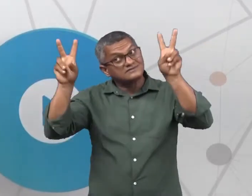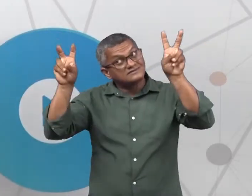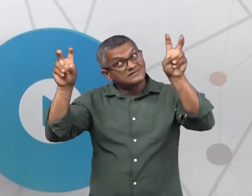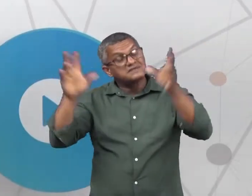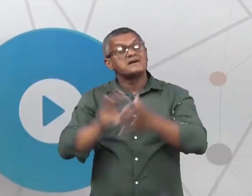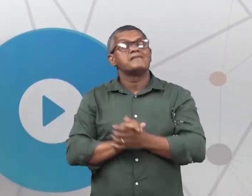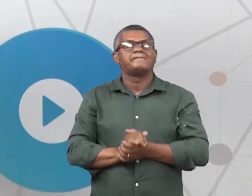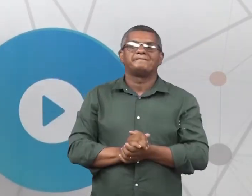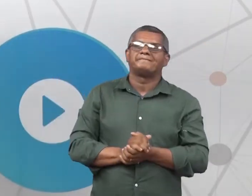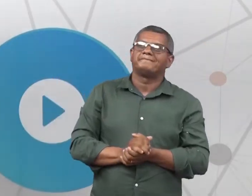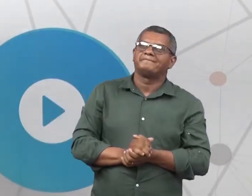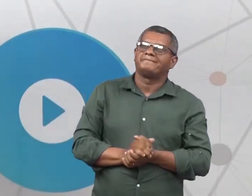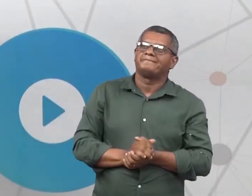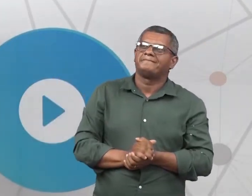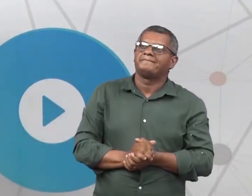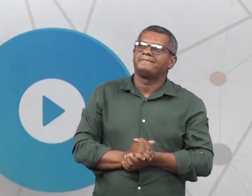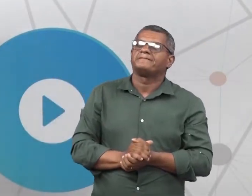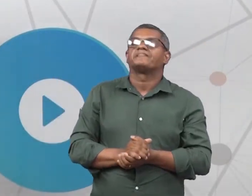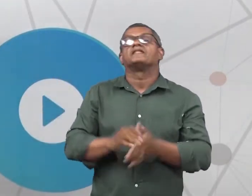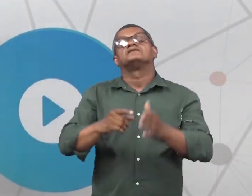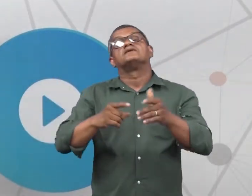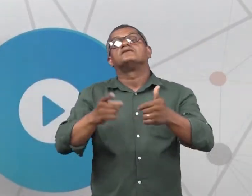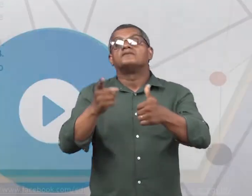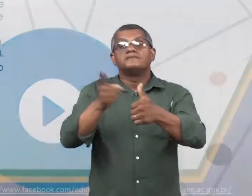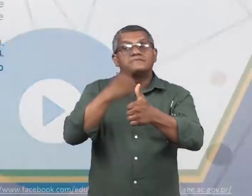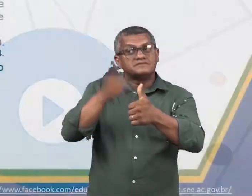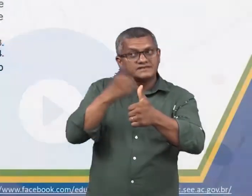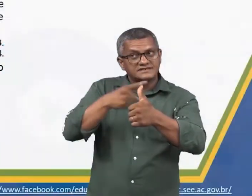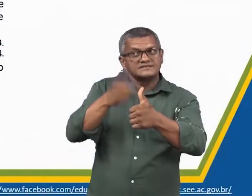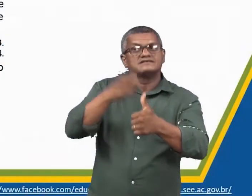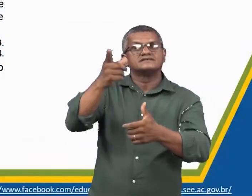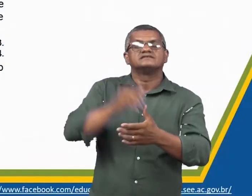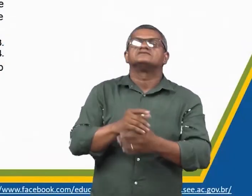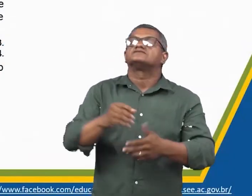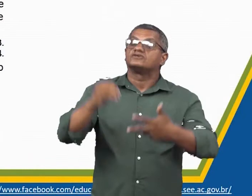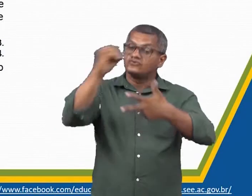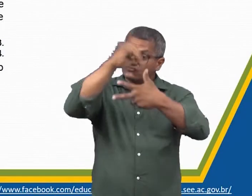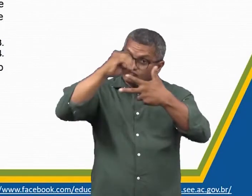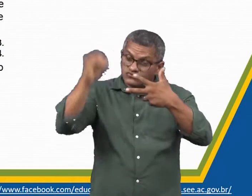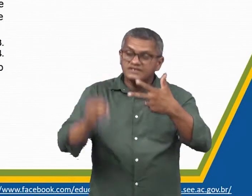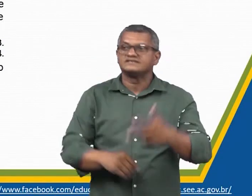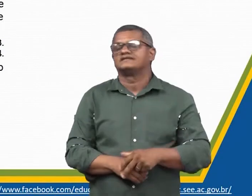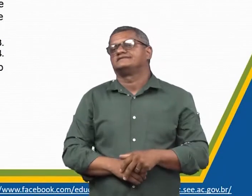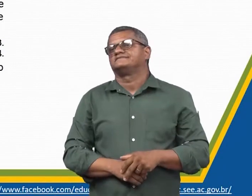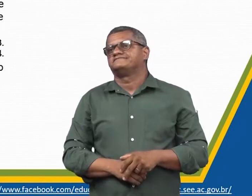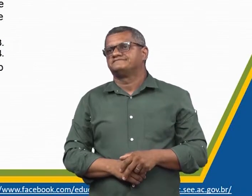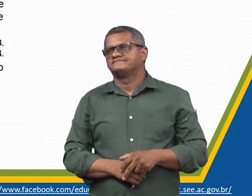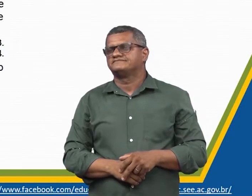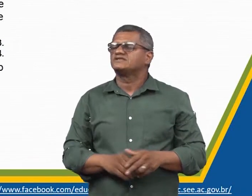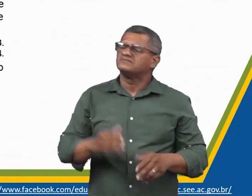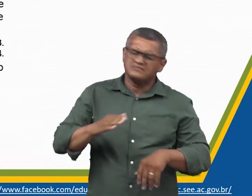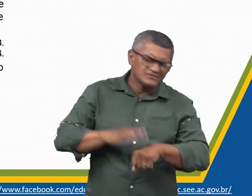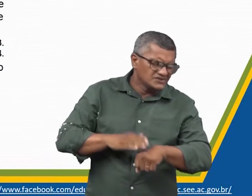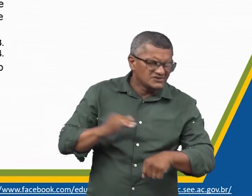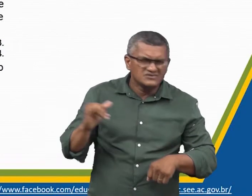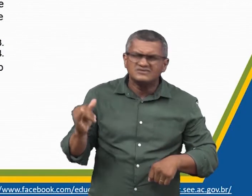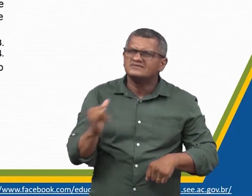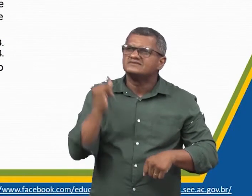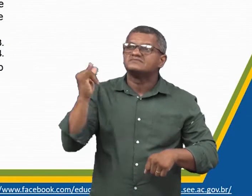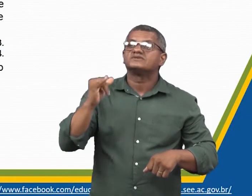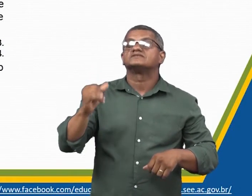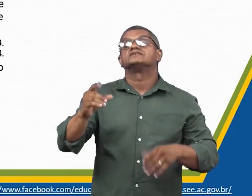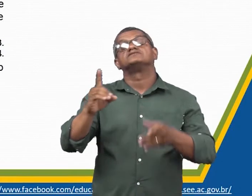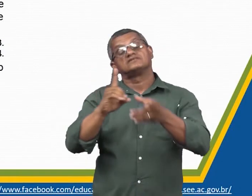entendemos bem esse assunto, esse tema. Primeira questão, uma questão do Enem, importantíssimo